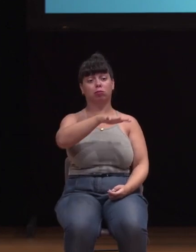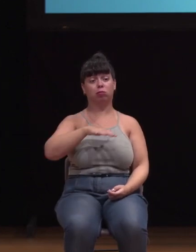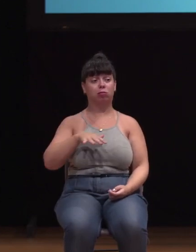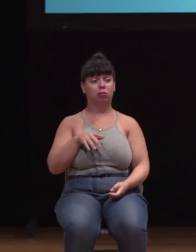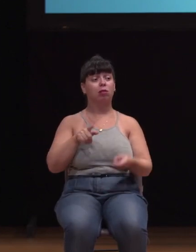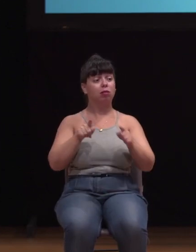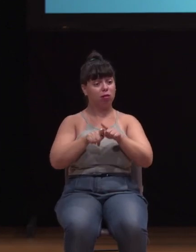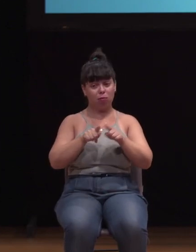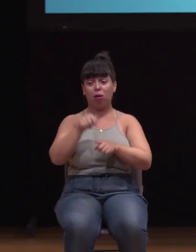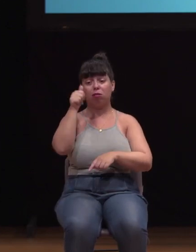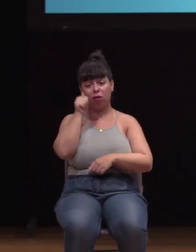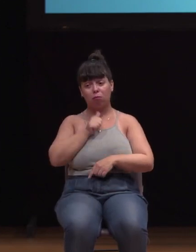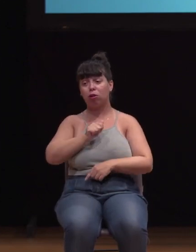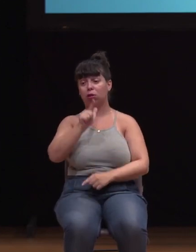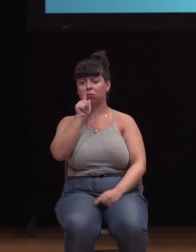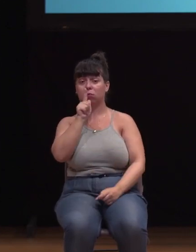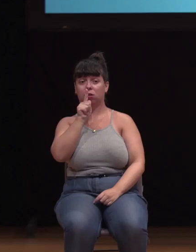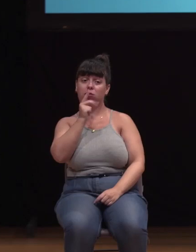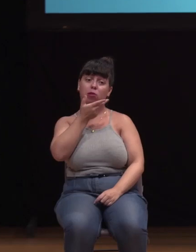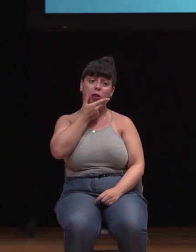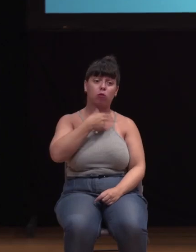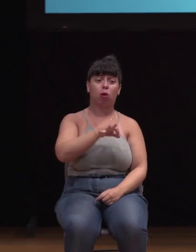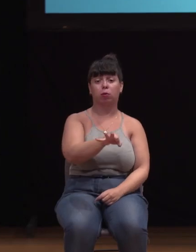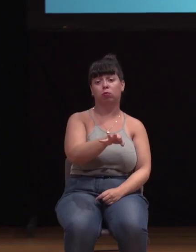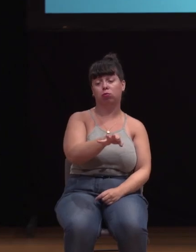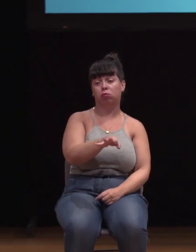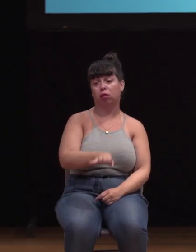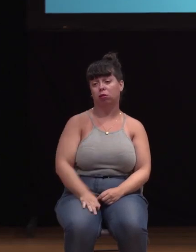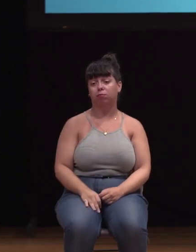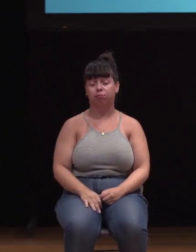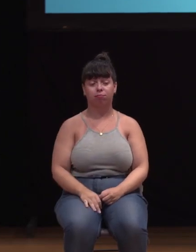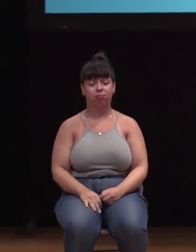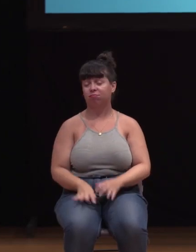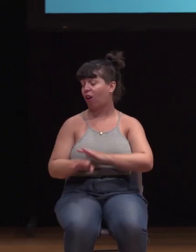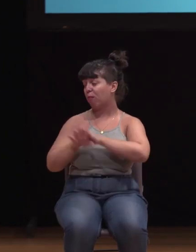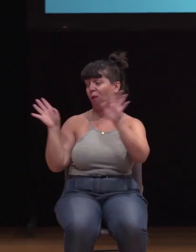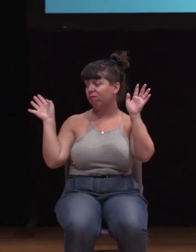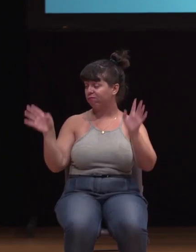ter pinto e do homem ter buceta. Tá bom.